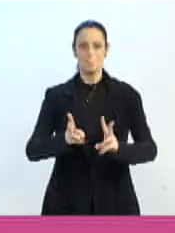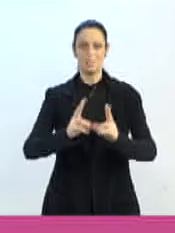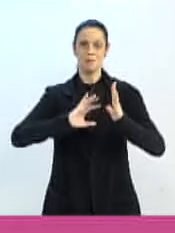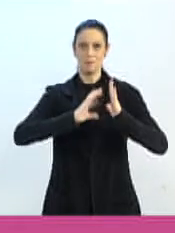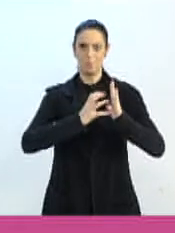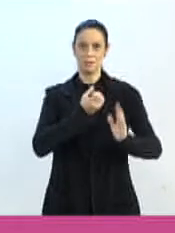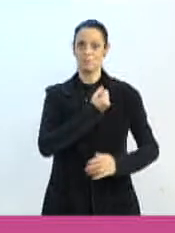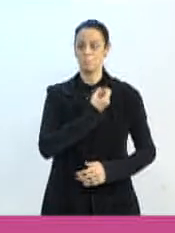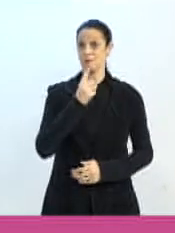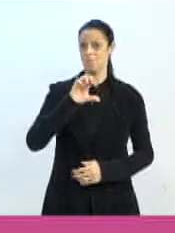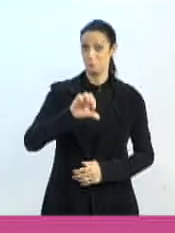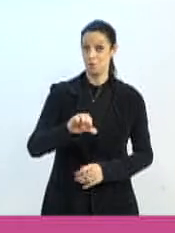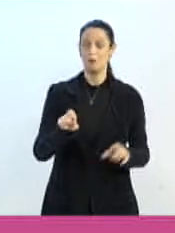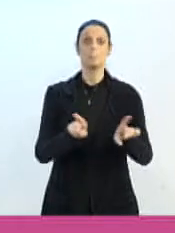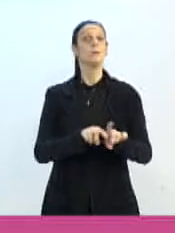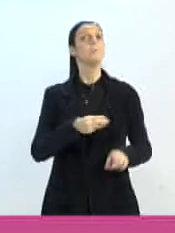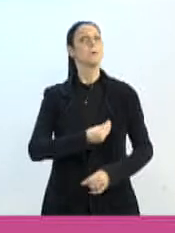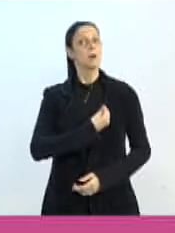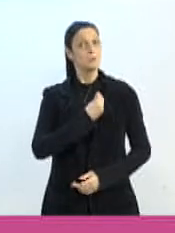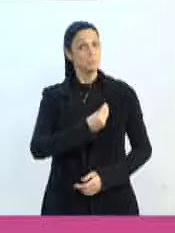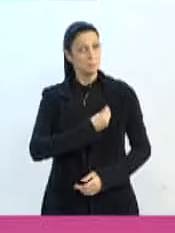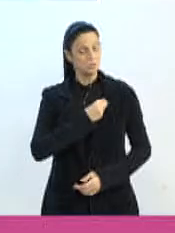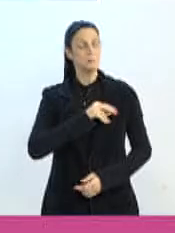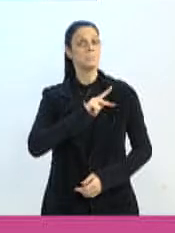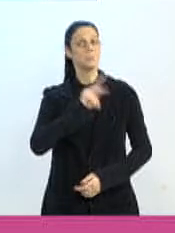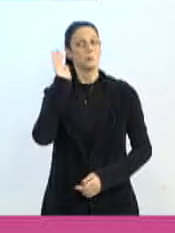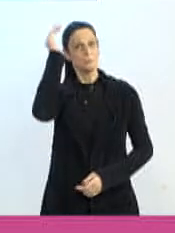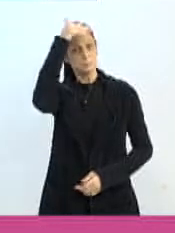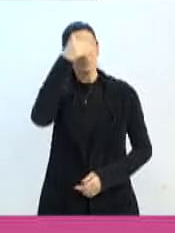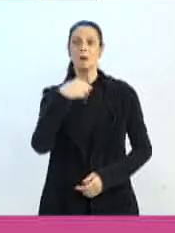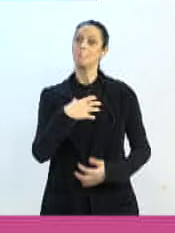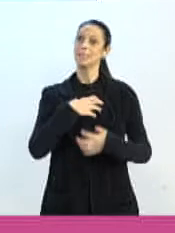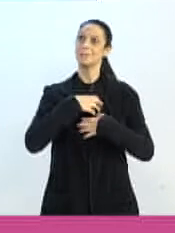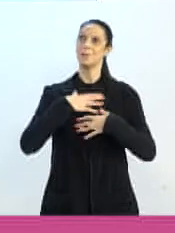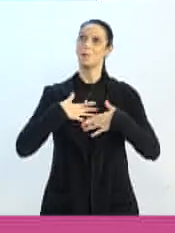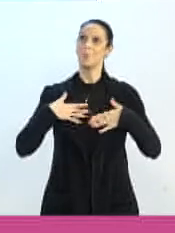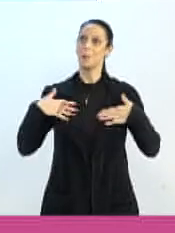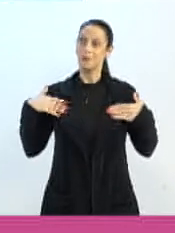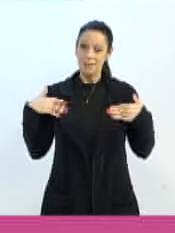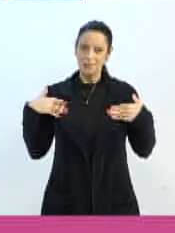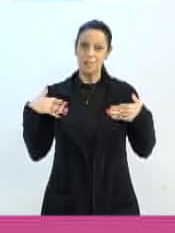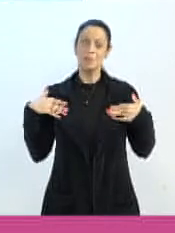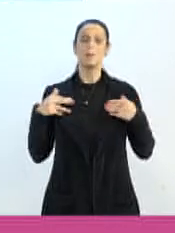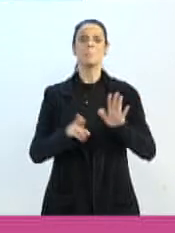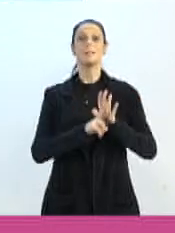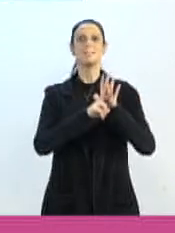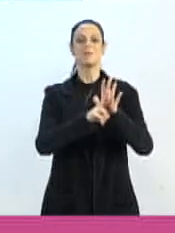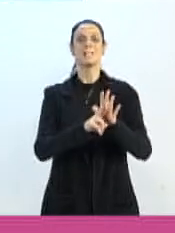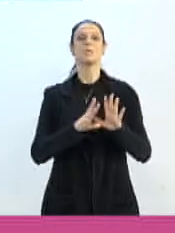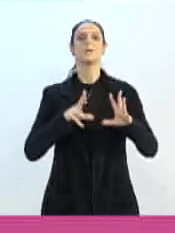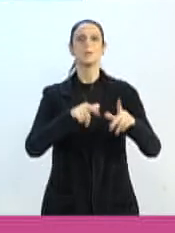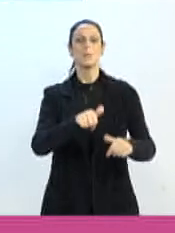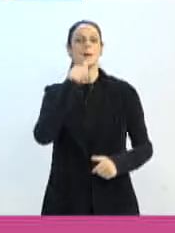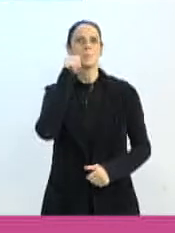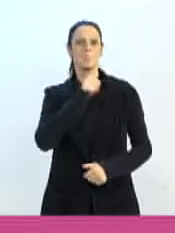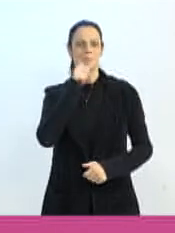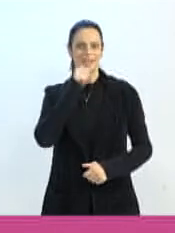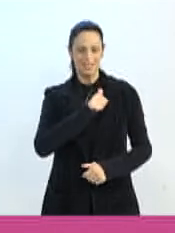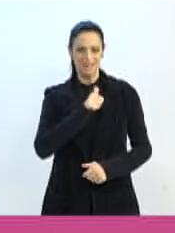Wildermann. Queria dizer que é uma honra agora ser presidente do Podemos Mulher Santa Catarina e contribuir